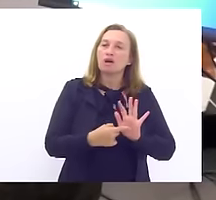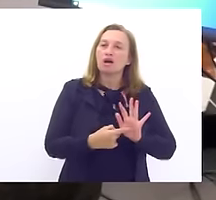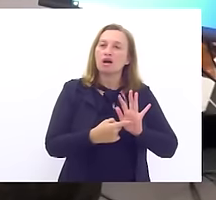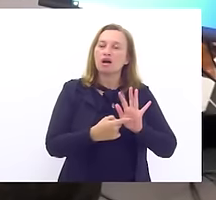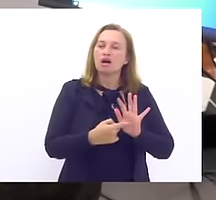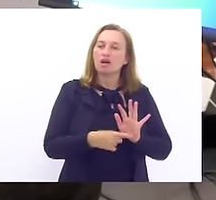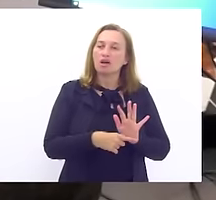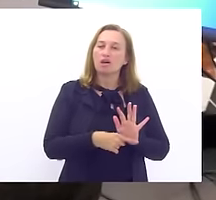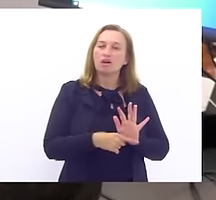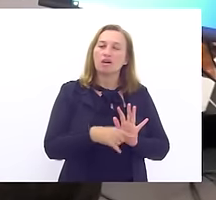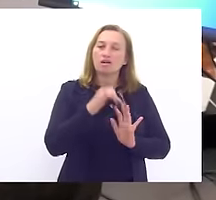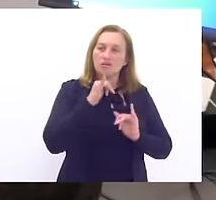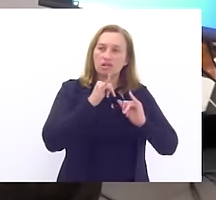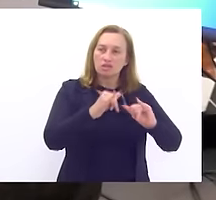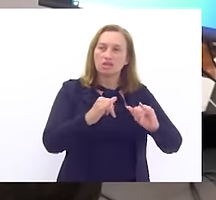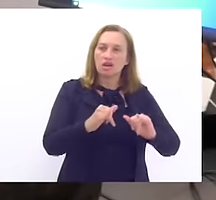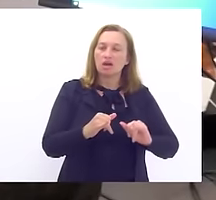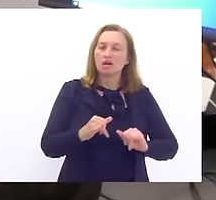corporação